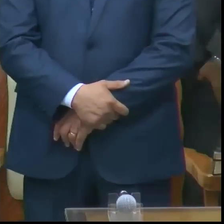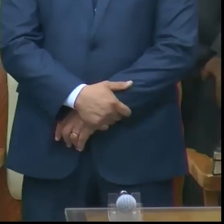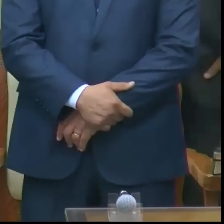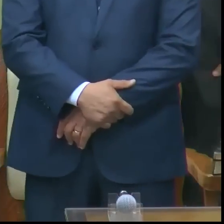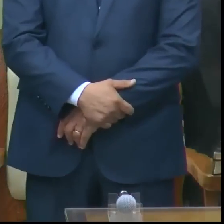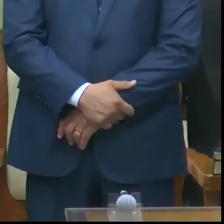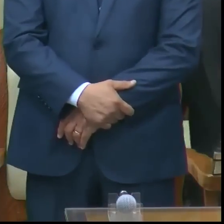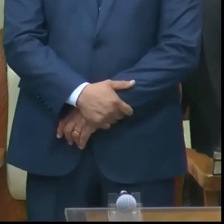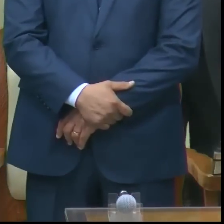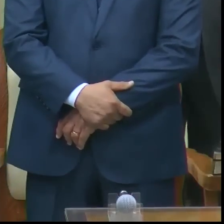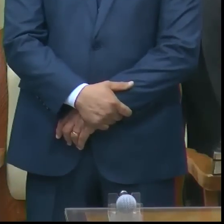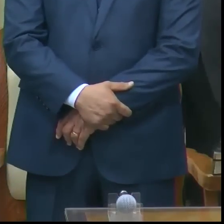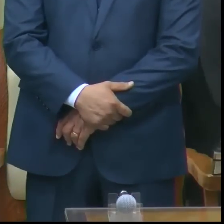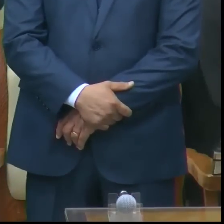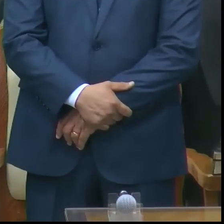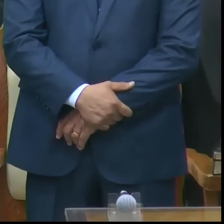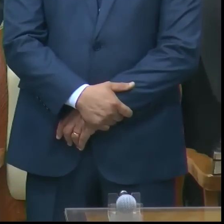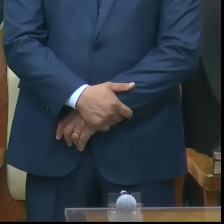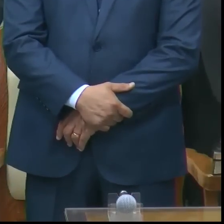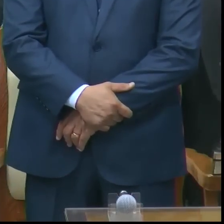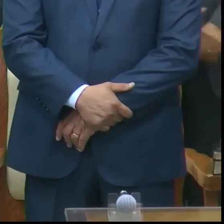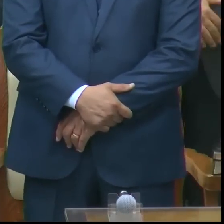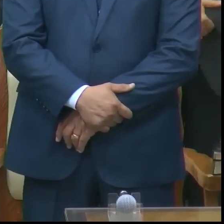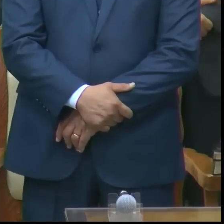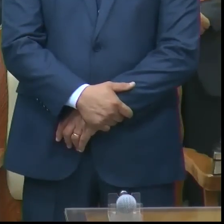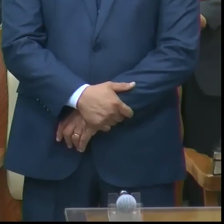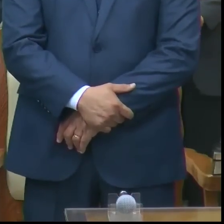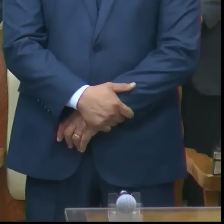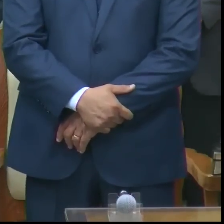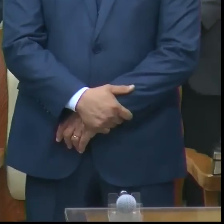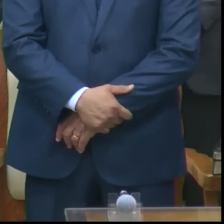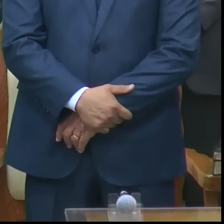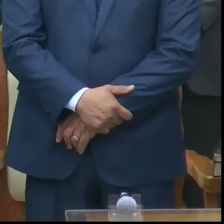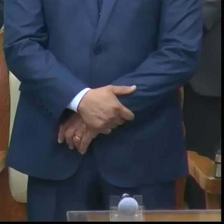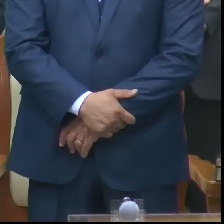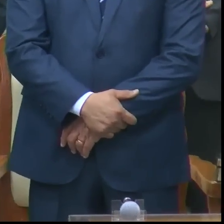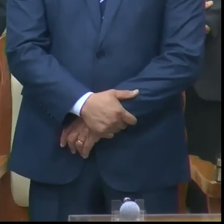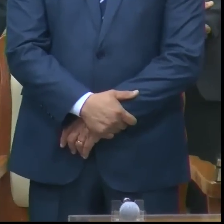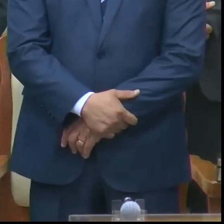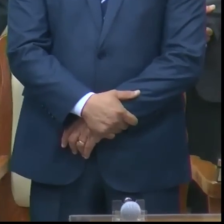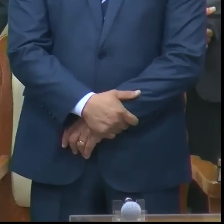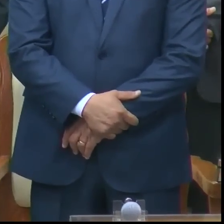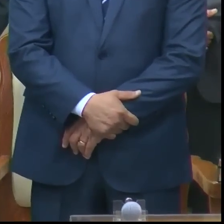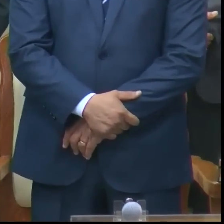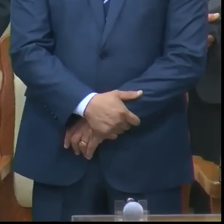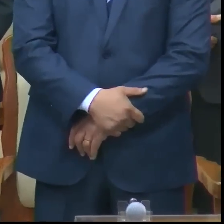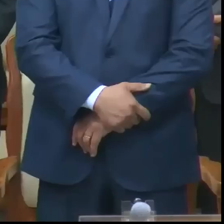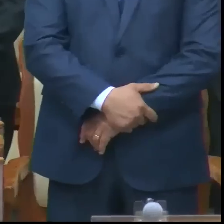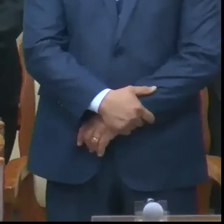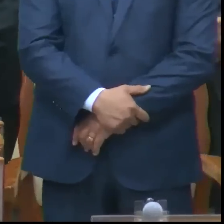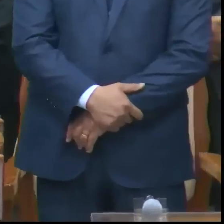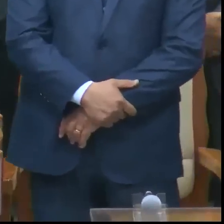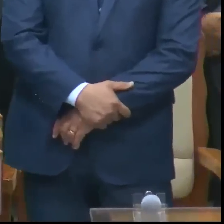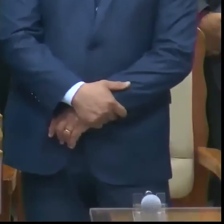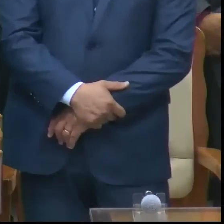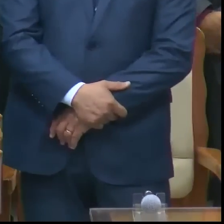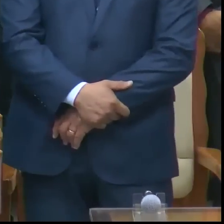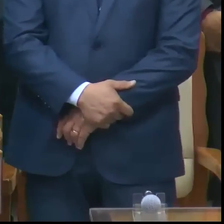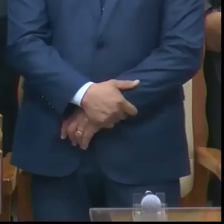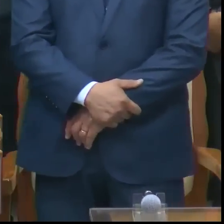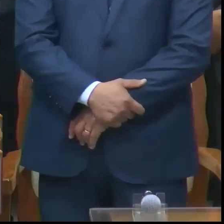Glória a Deus. Queridos irmãos, a paz do Senhor. Amém. Louvamos a Deus pelo privilégio de estarmos aqui mais uma